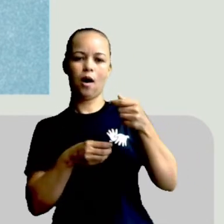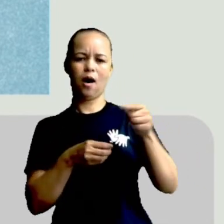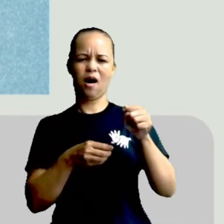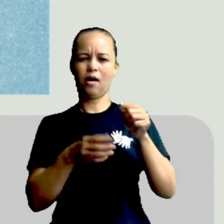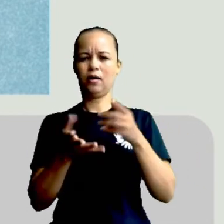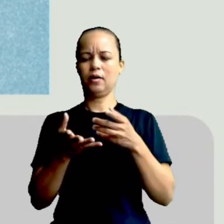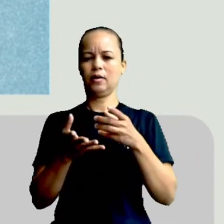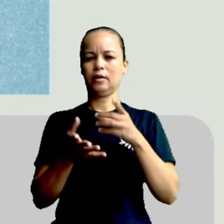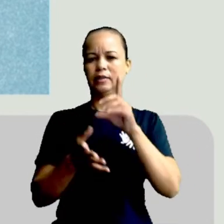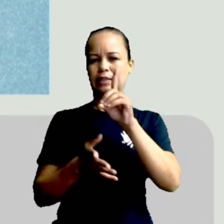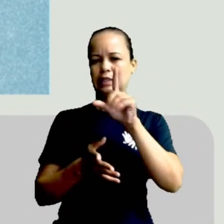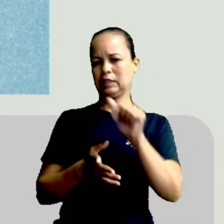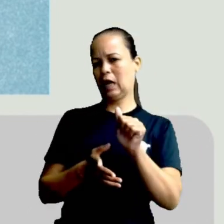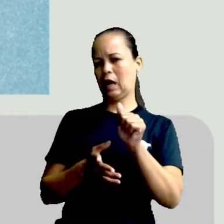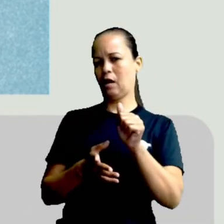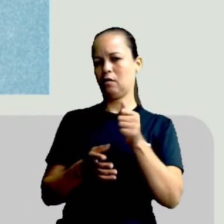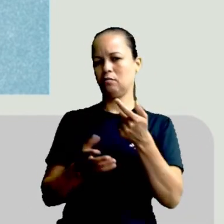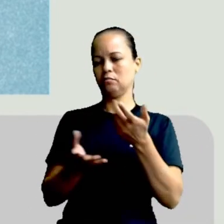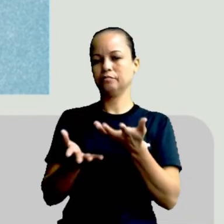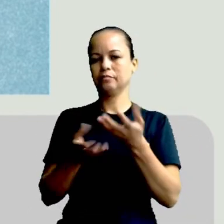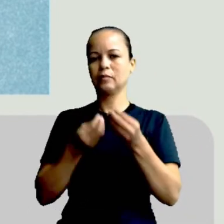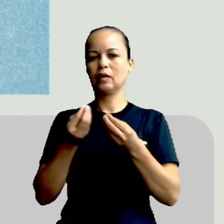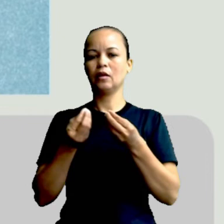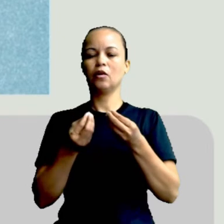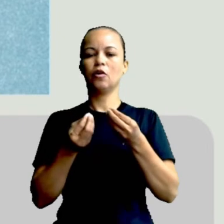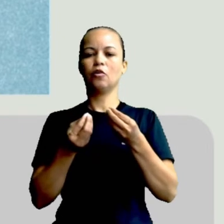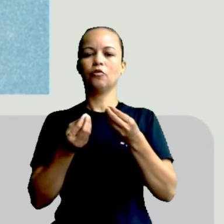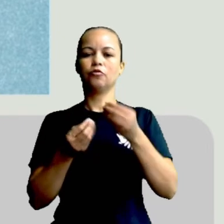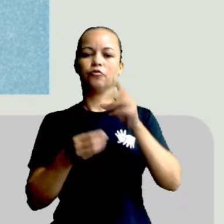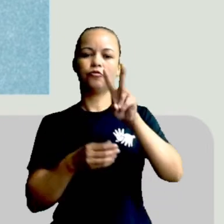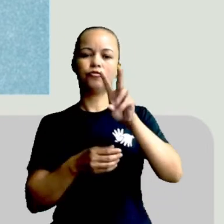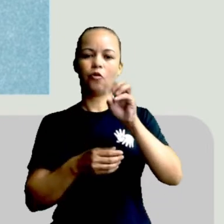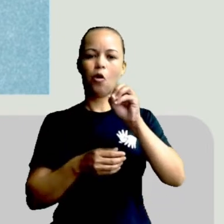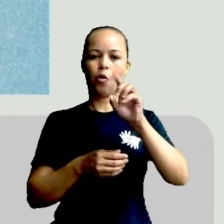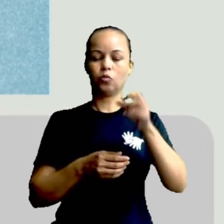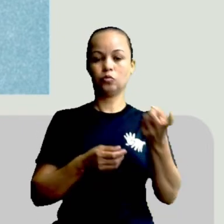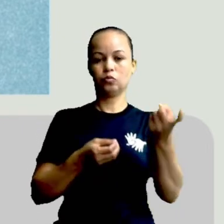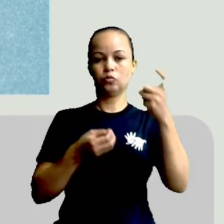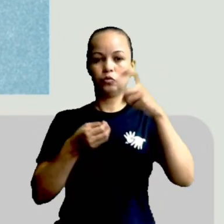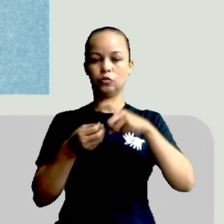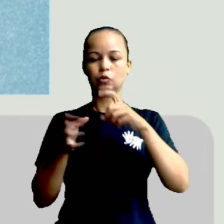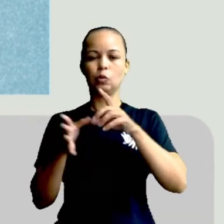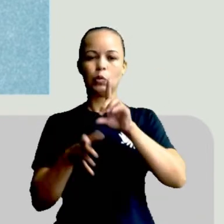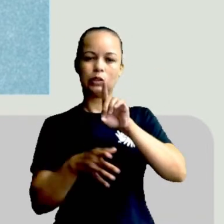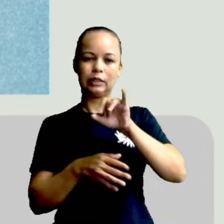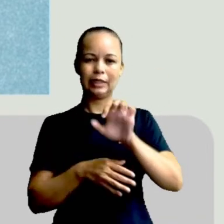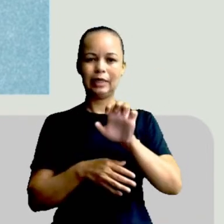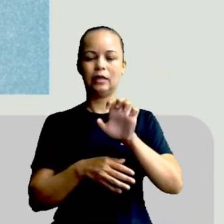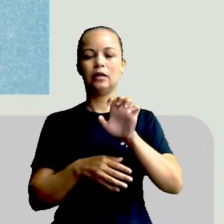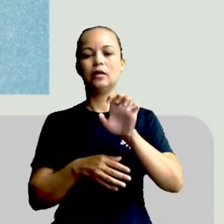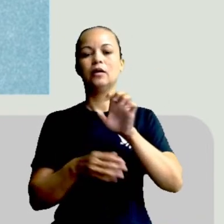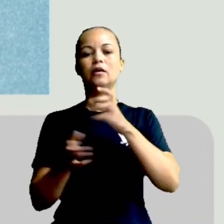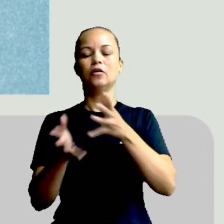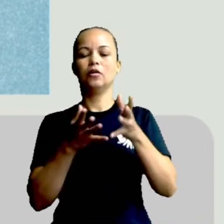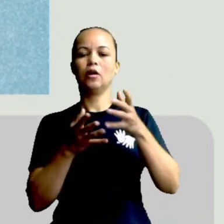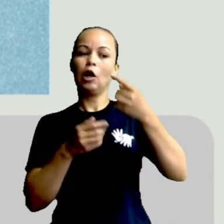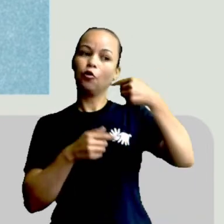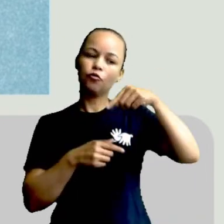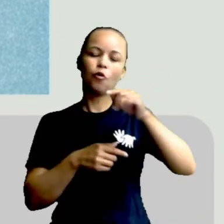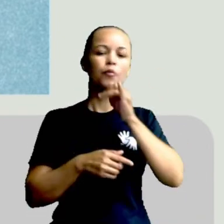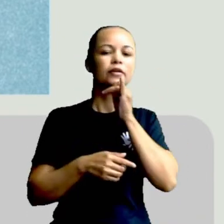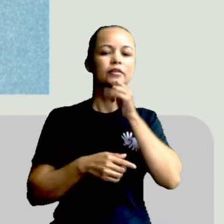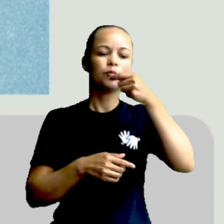crase a volto a volto de crase para que o exemplo eu vou a